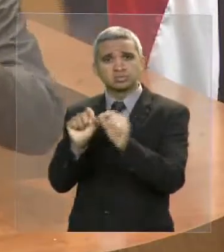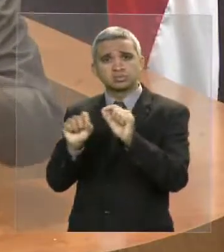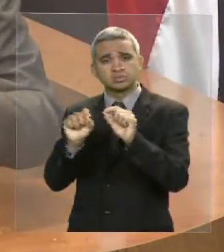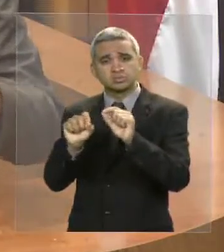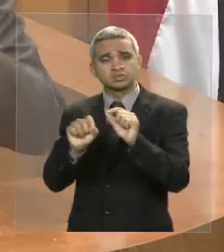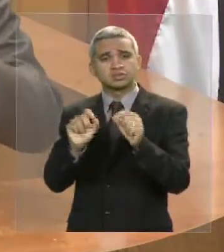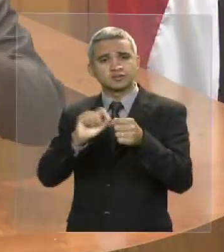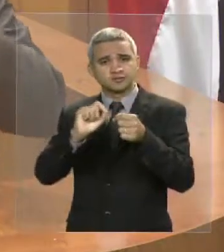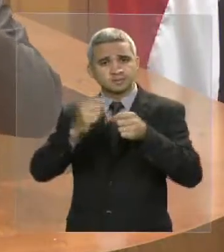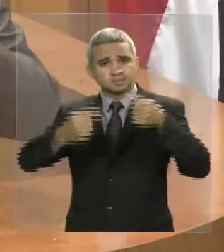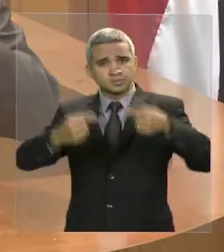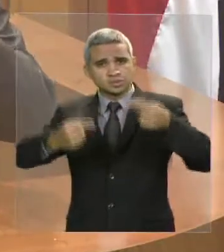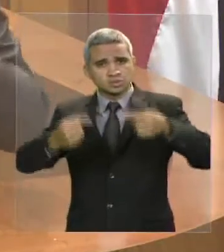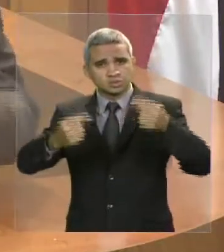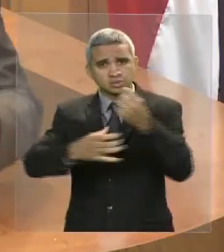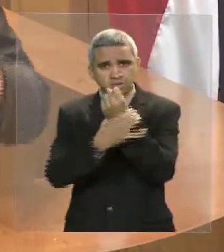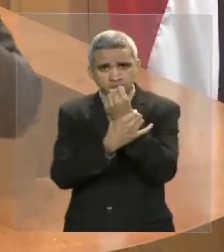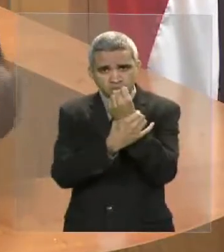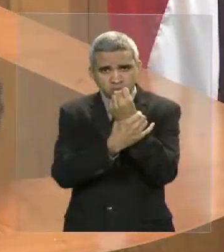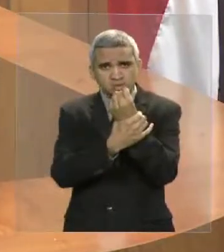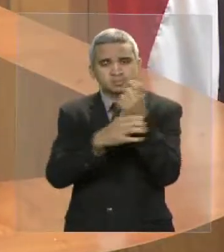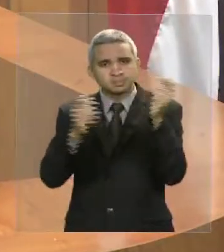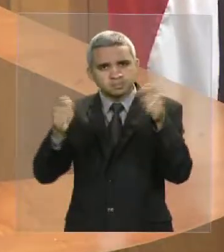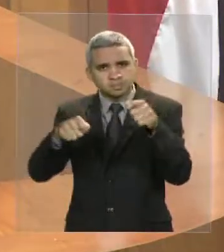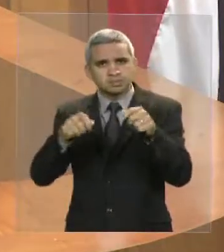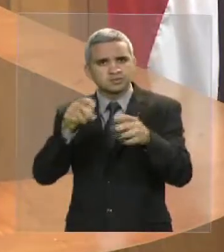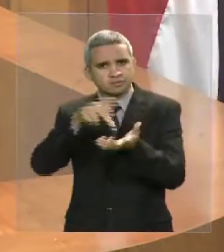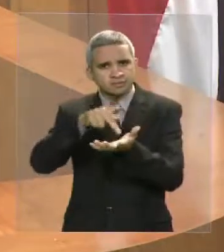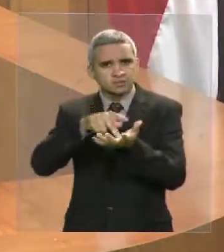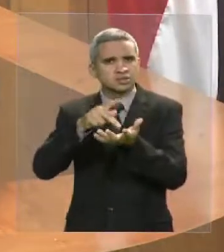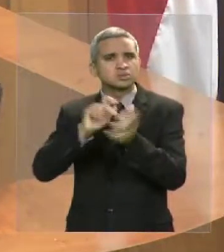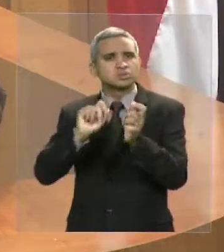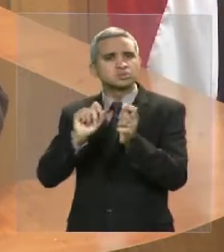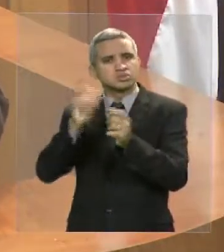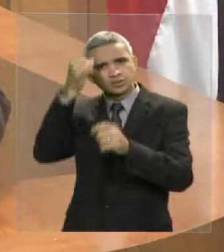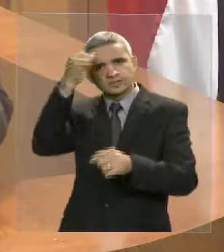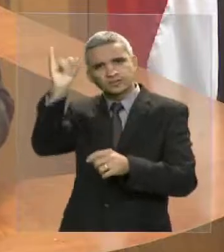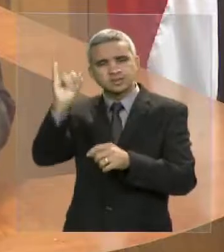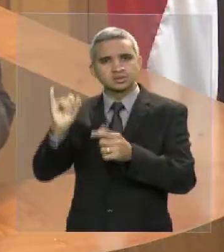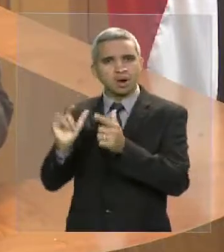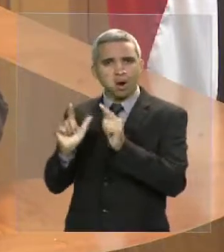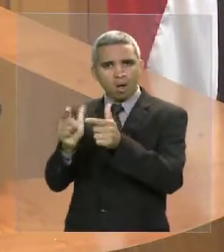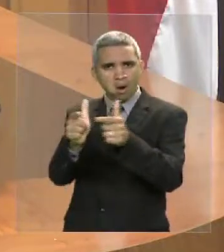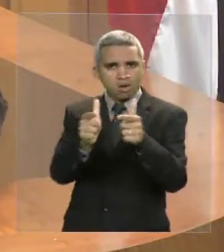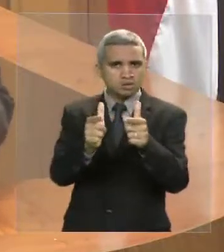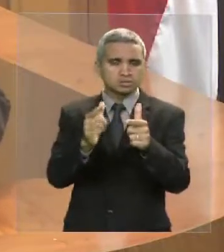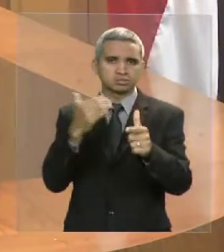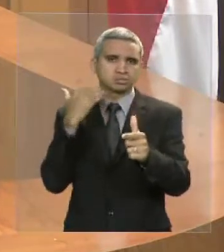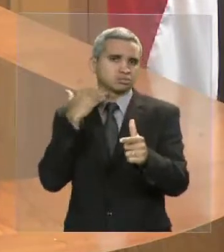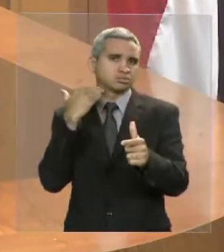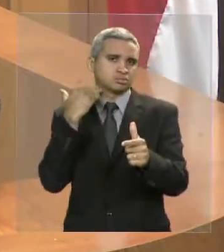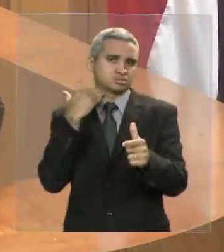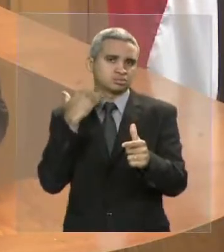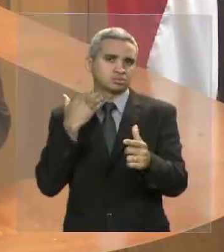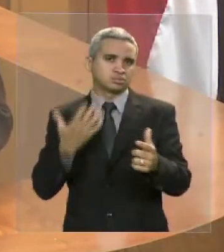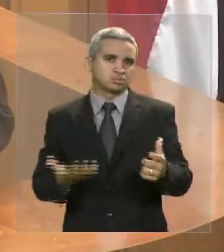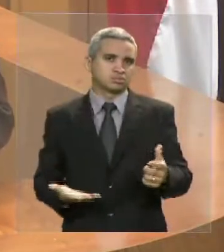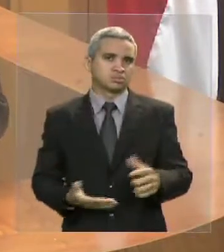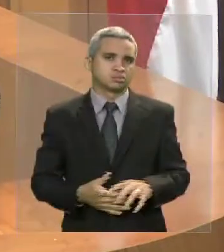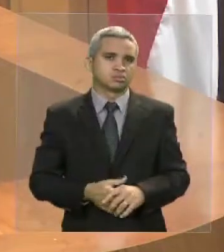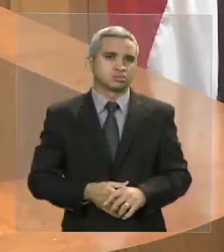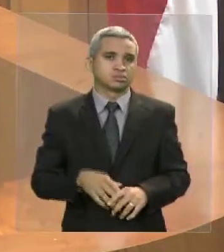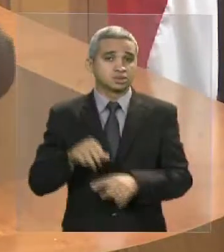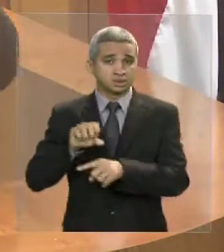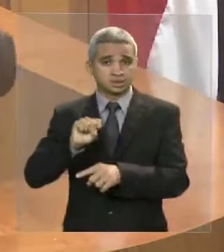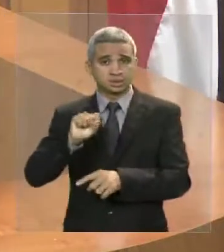políticas de segurança que possam, de forma efetiva, combater os assaltos a bancos. Até porque, como já disse, recentemente, depois de São Mateus, houve o de